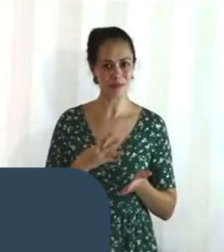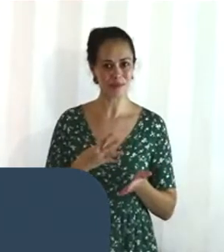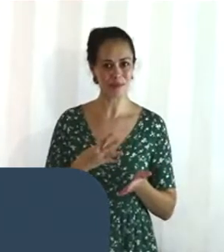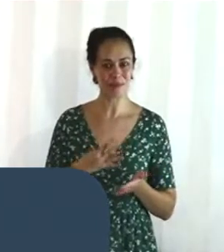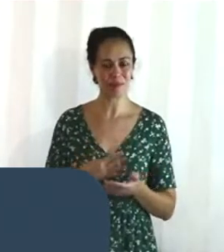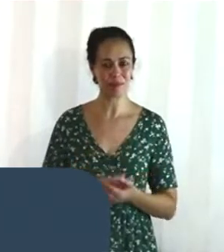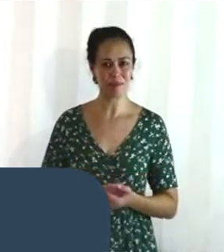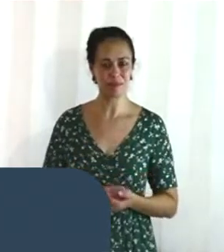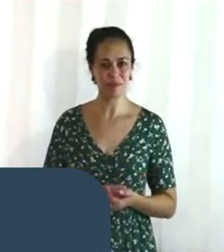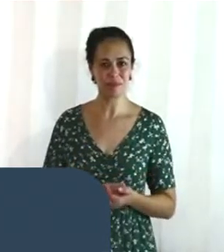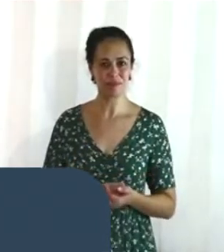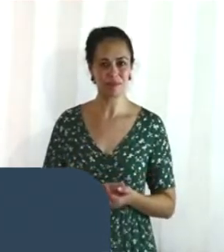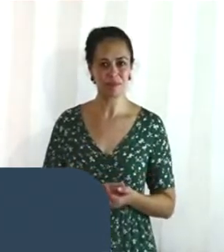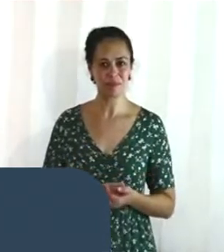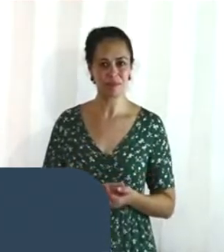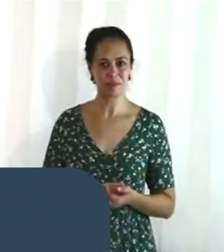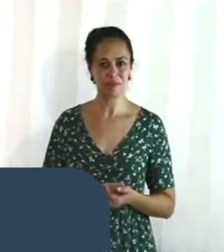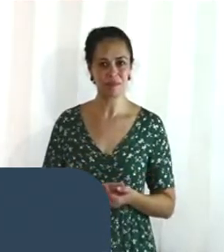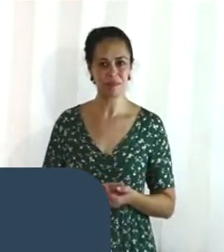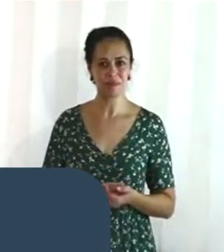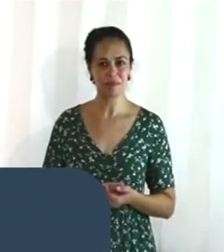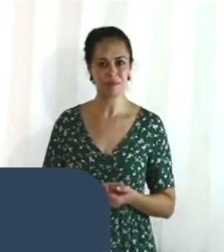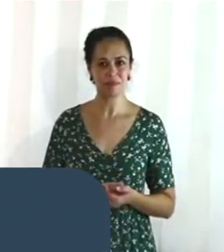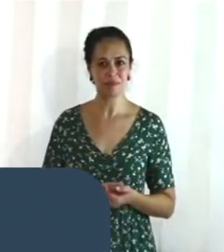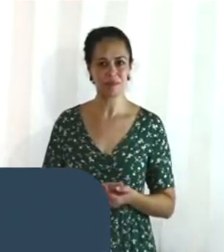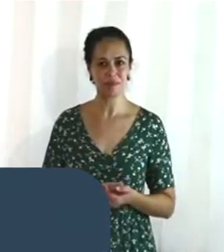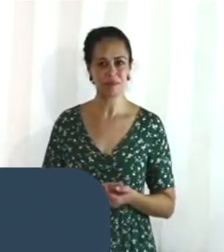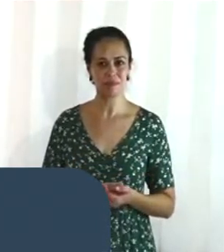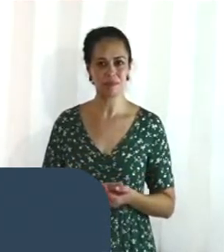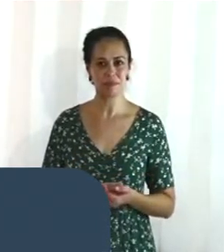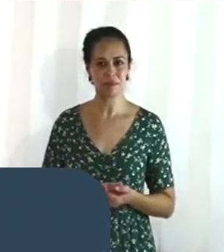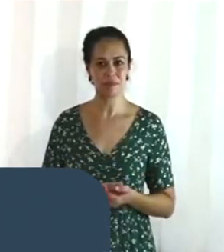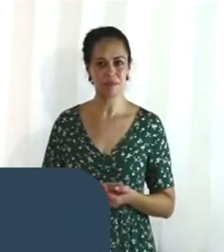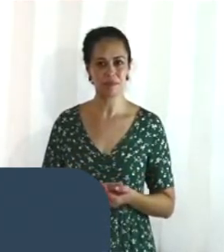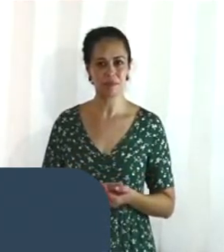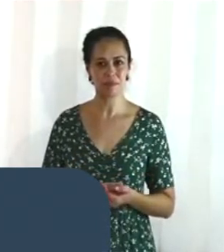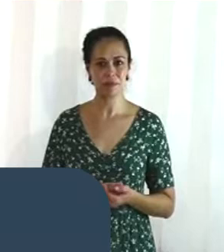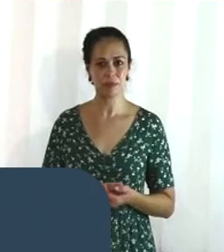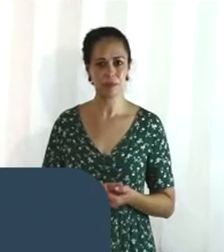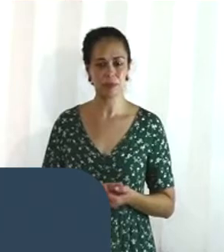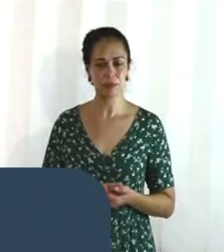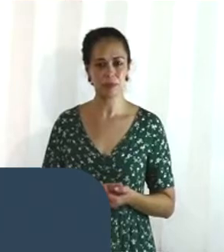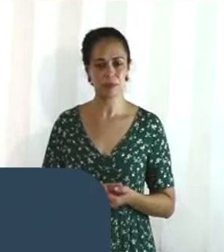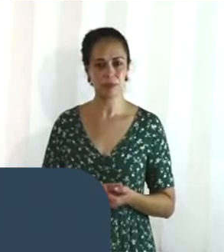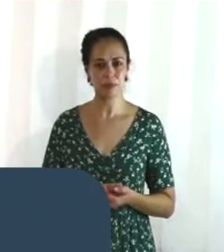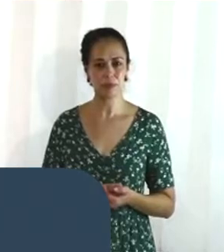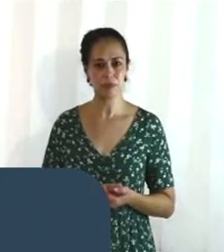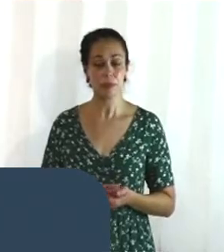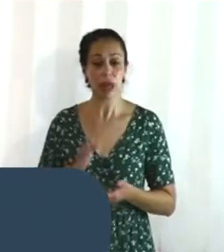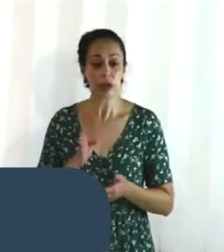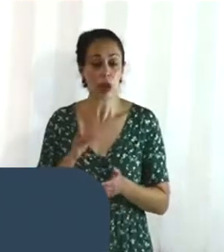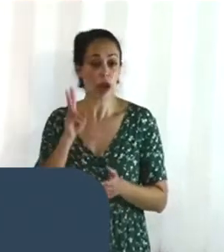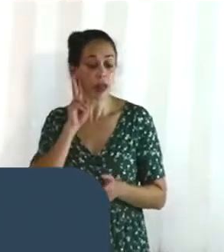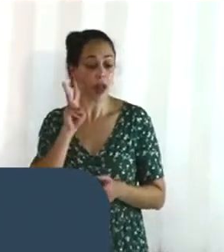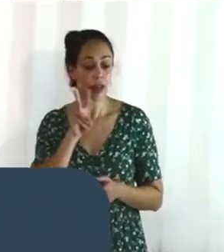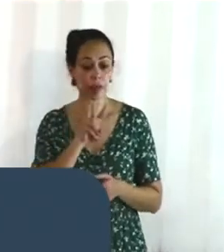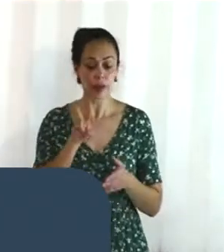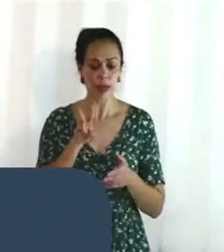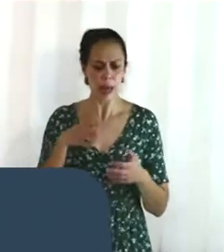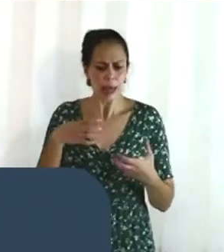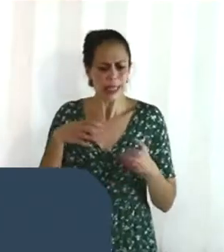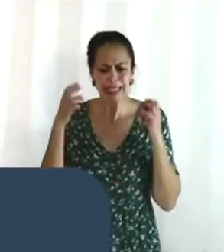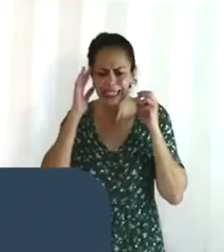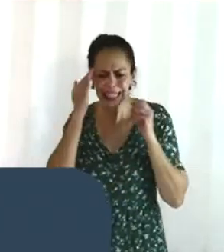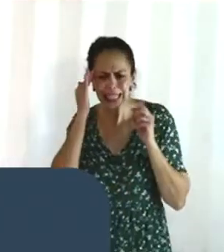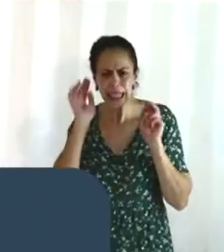temos visto com os nossos próprios olhos, o que contemplamos e as nossas mãos apalparam com respeito ao verbo da vida, e a